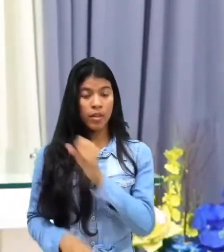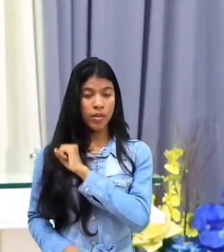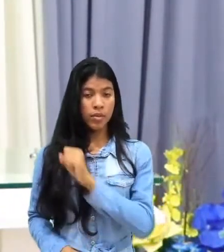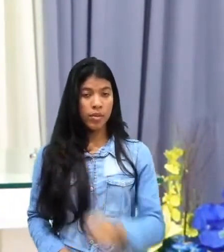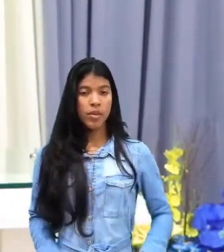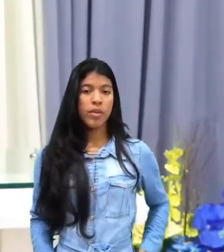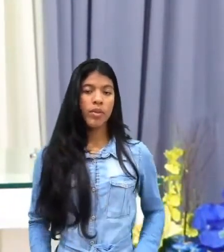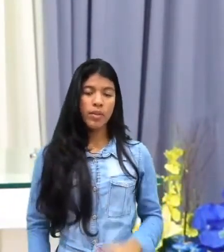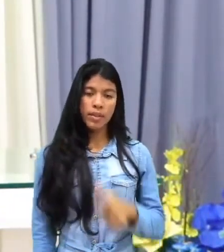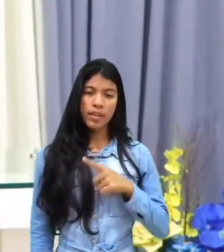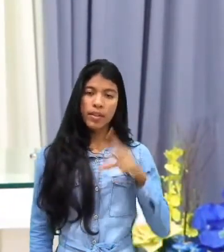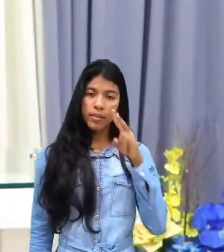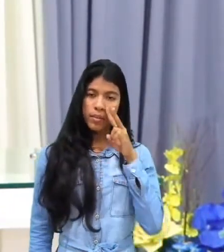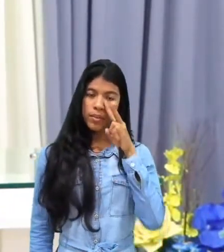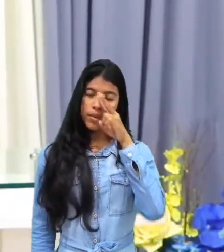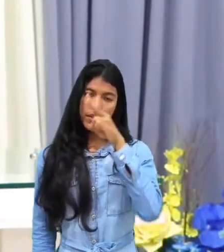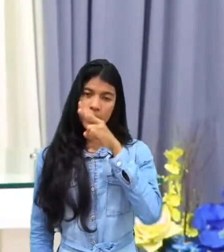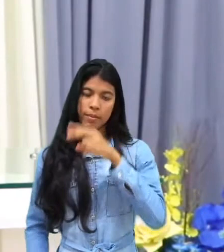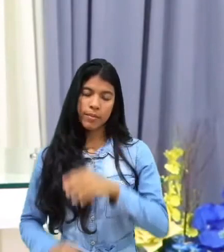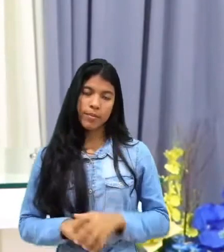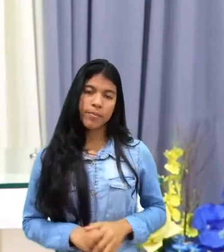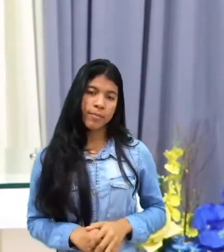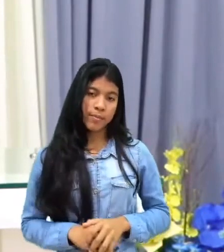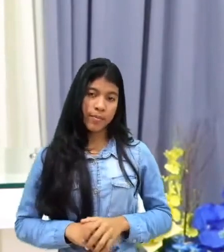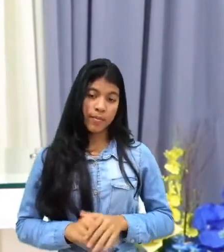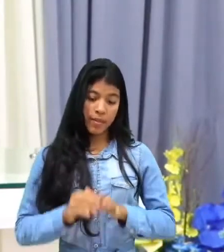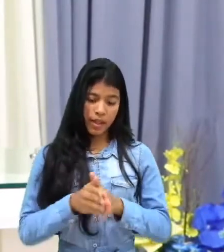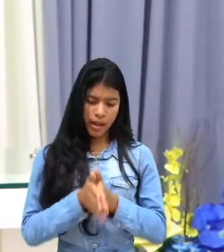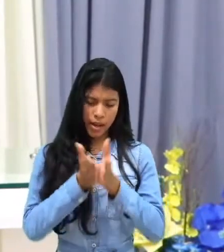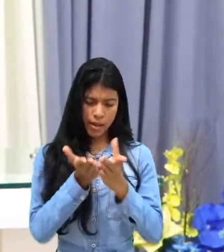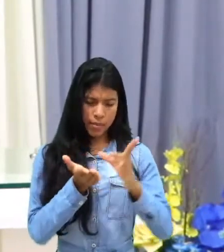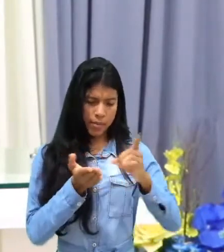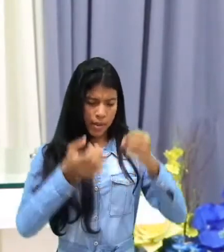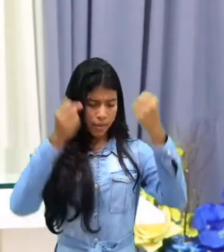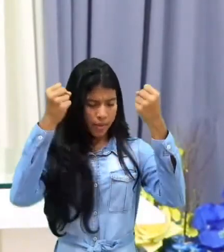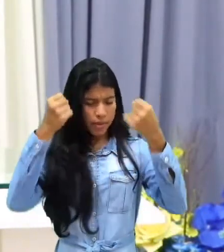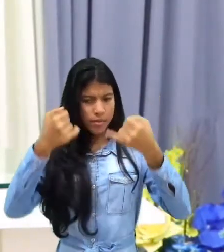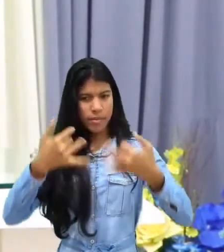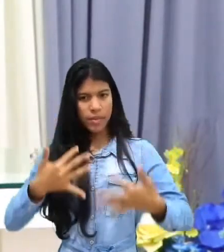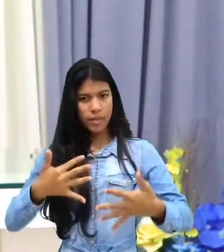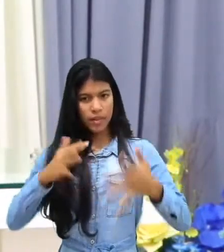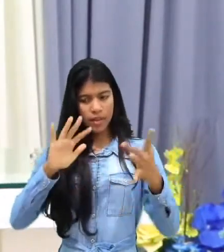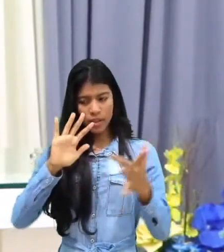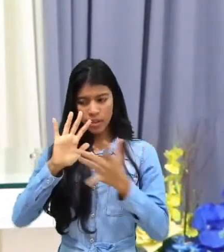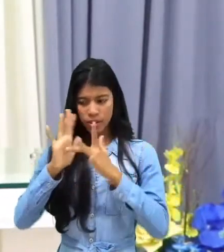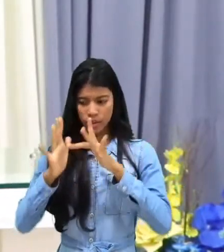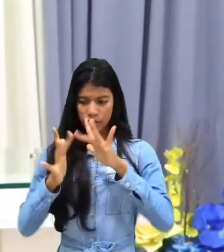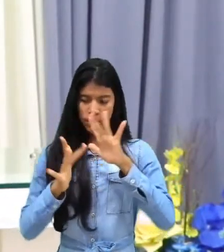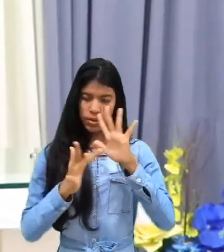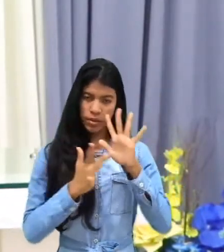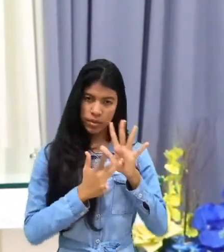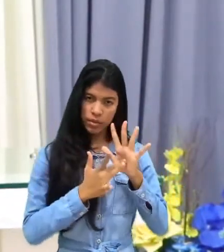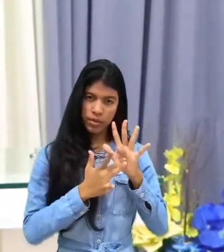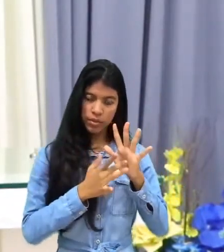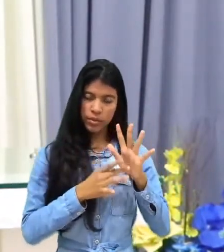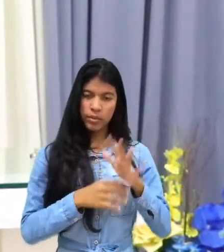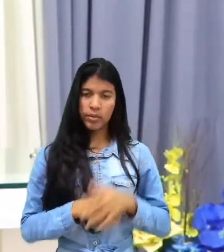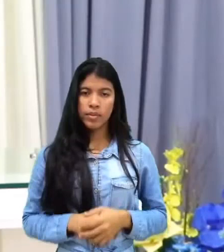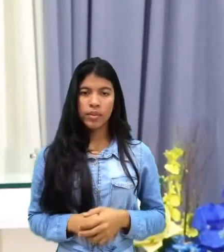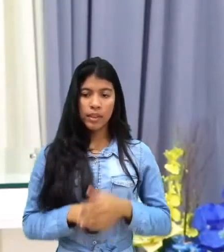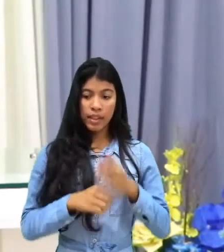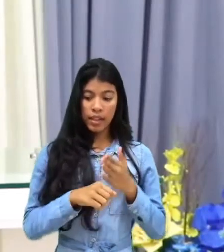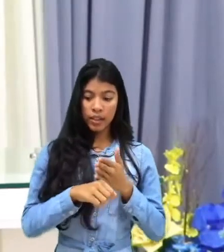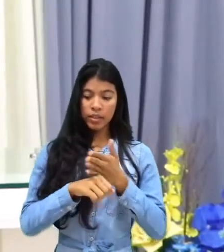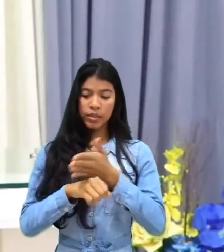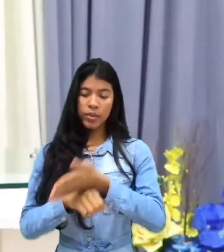isto. A Bíblia diz que o Senhor Jesus, quando foi entrar em